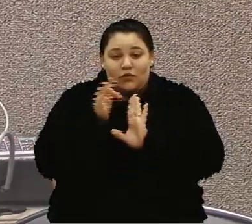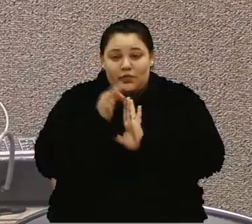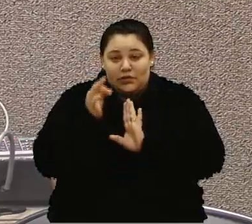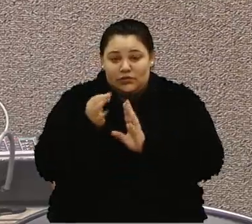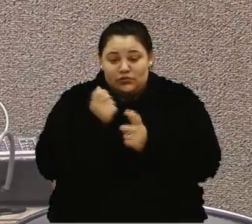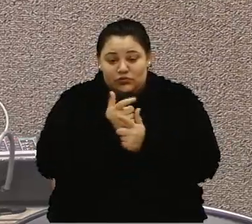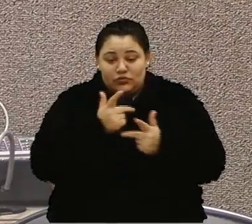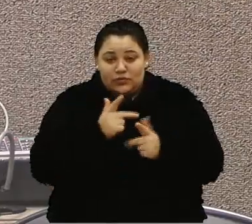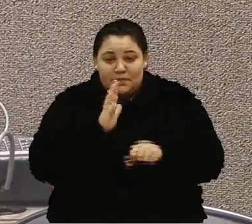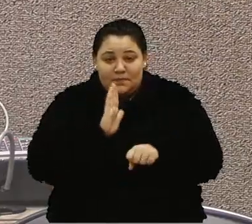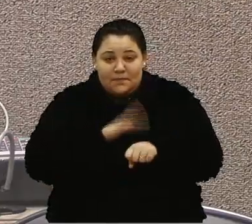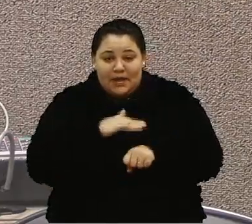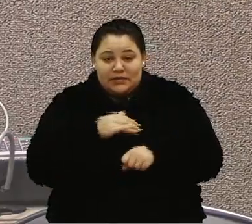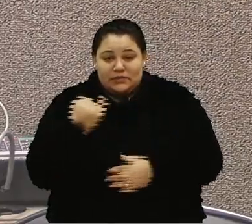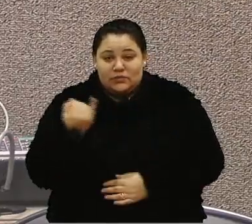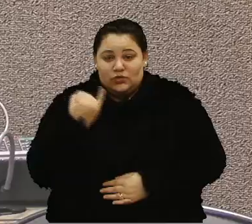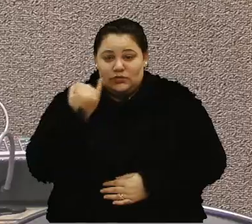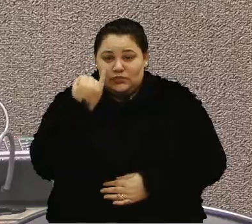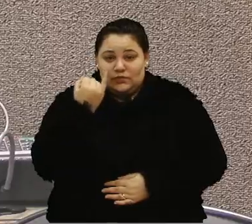mais efetiva,